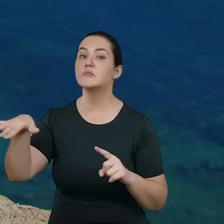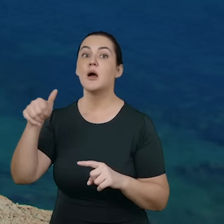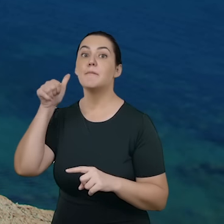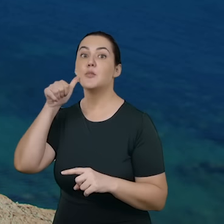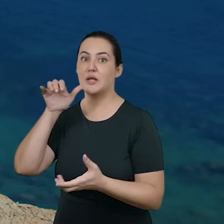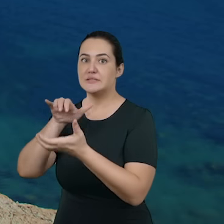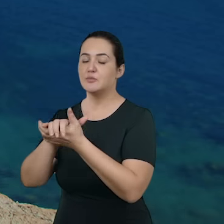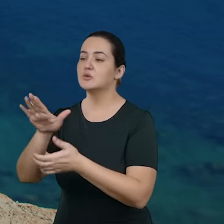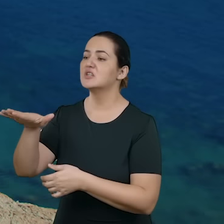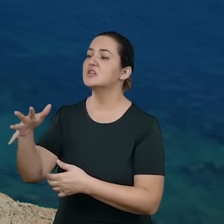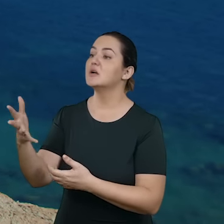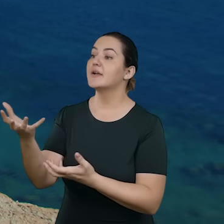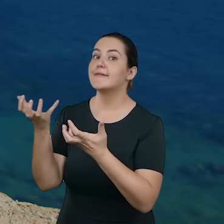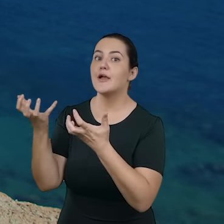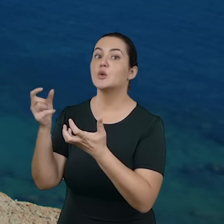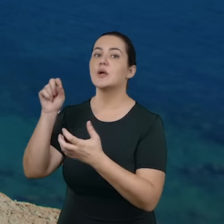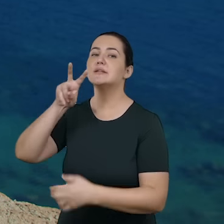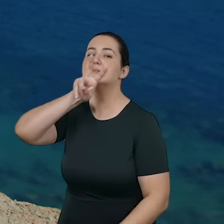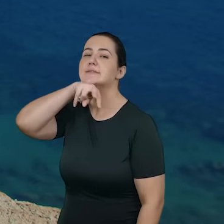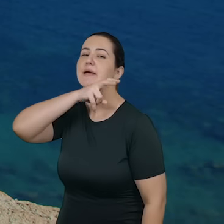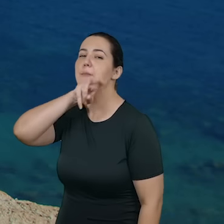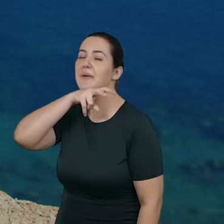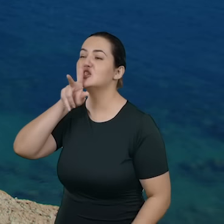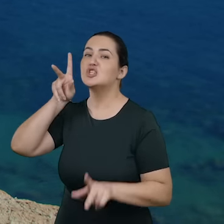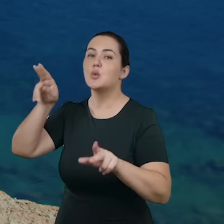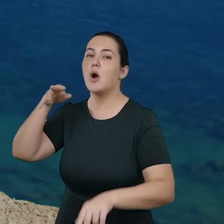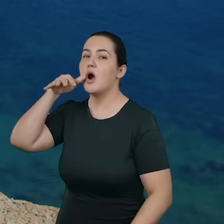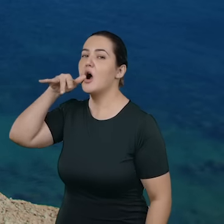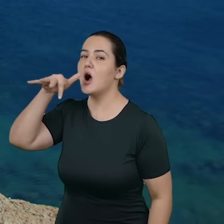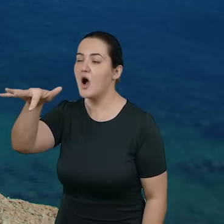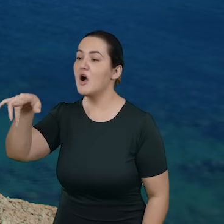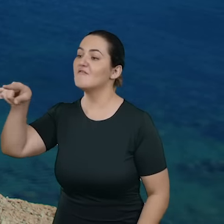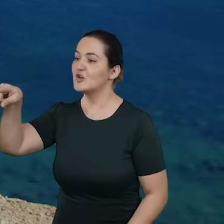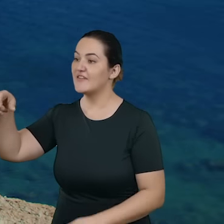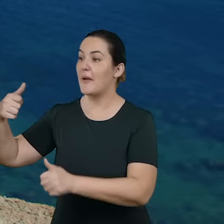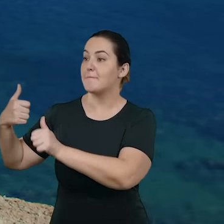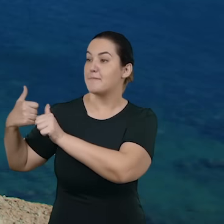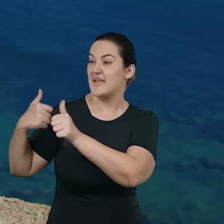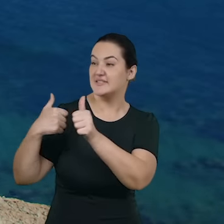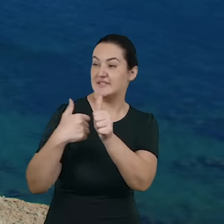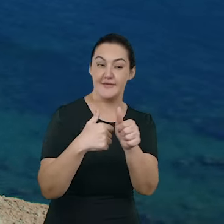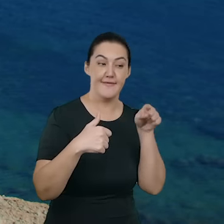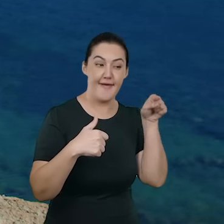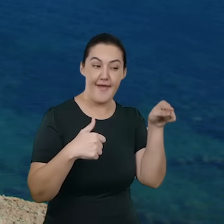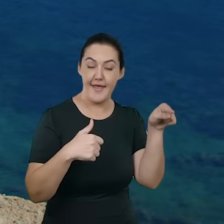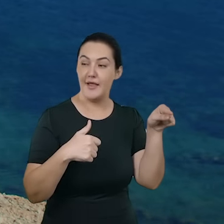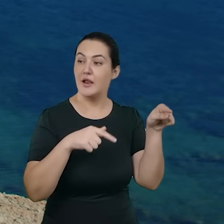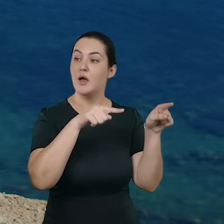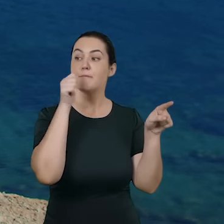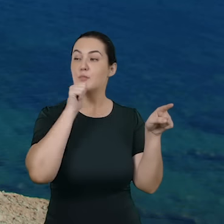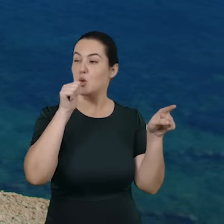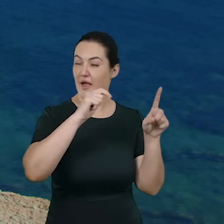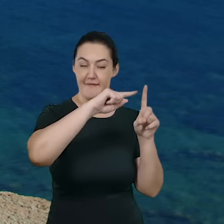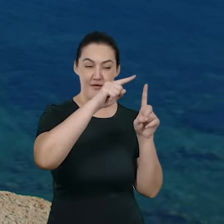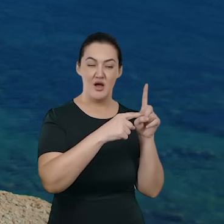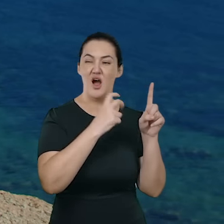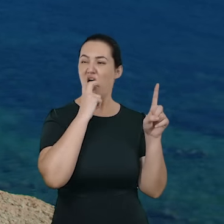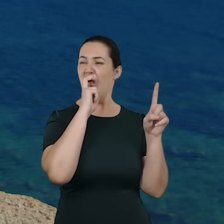uma serpente em forma de dragão perseguisse Leto enquanto esta gritava com dores de